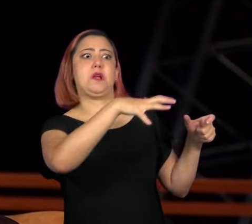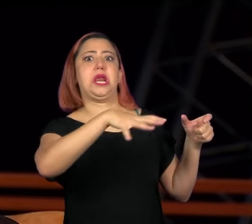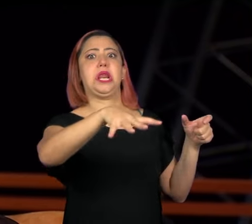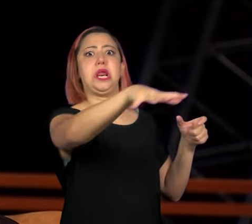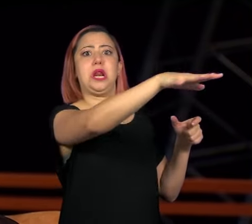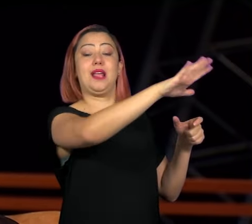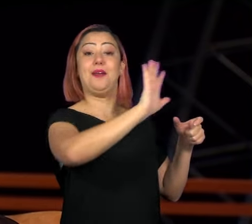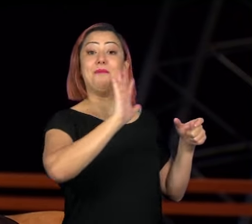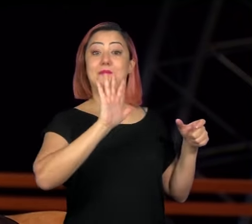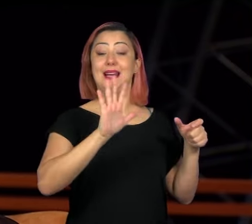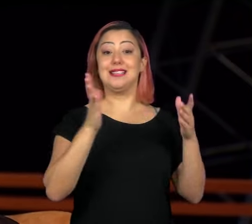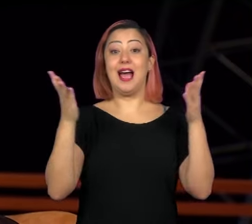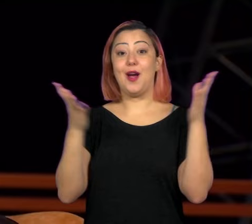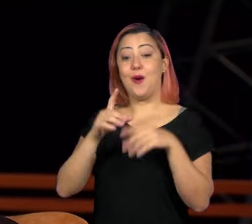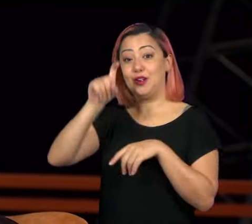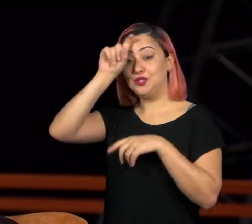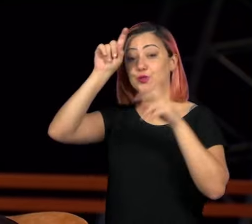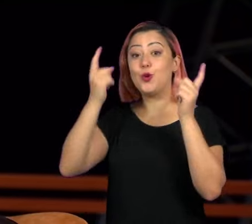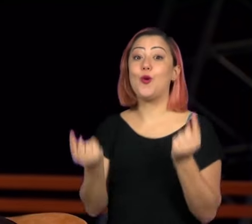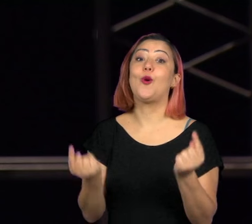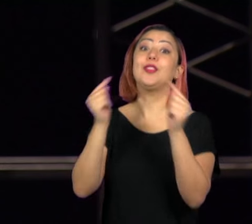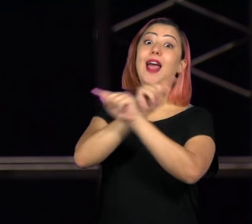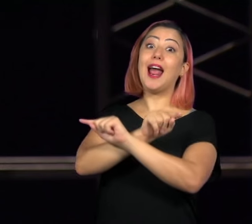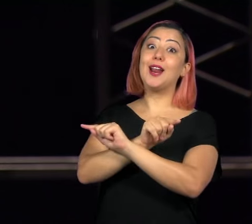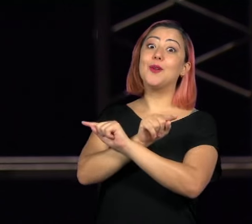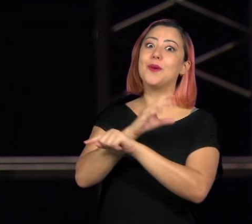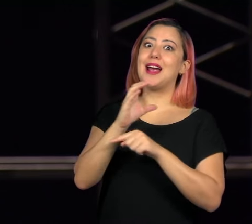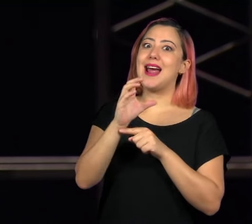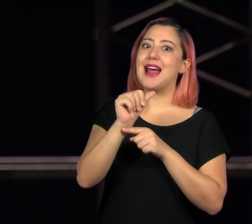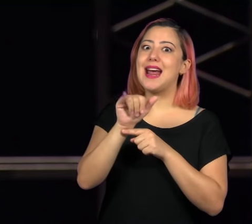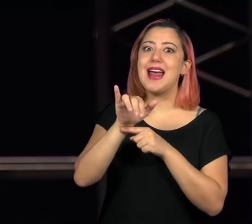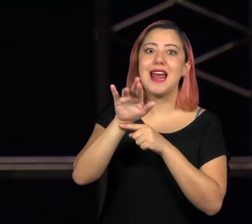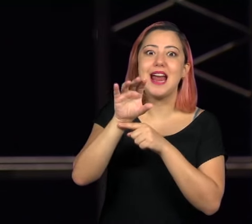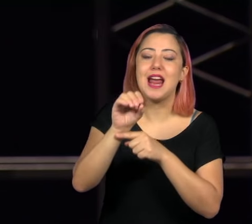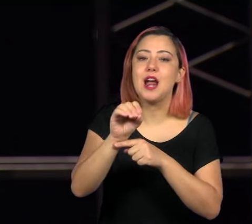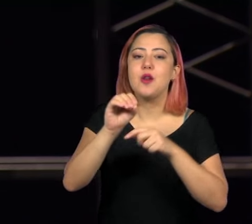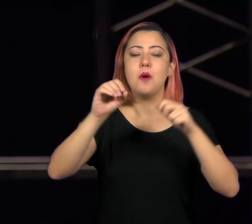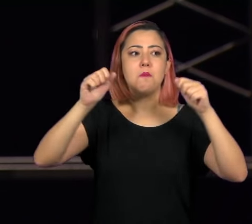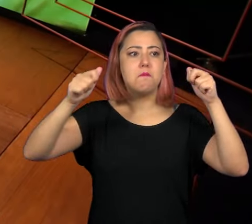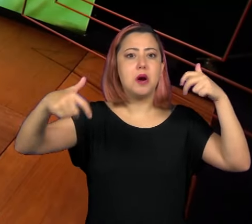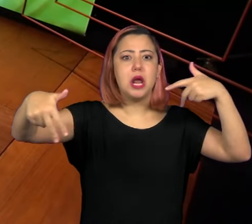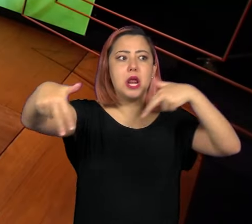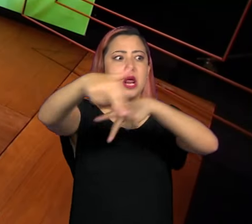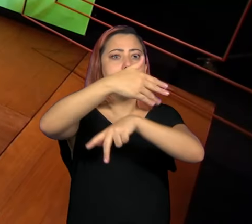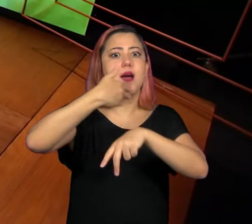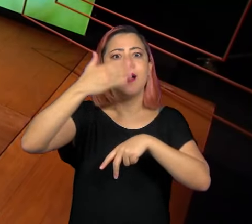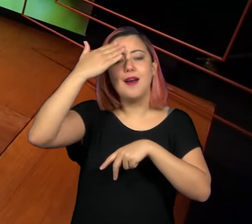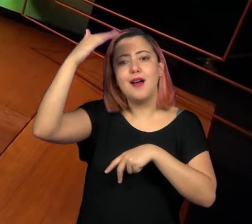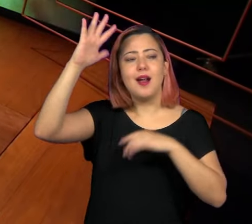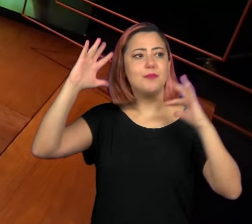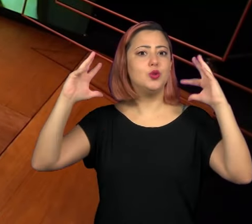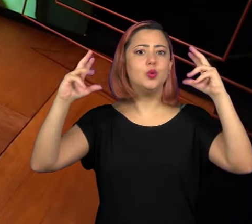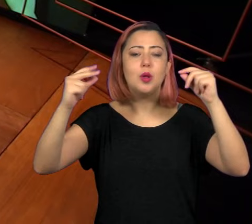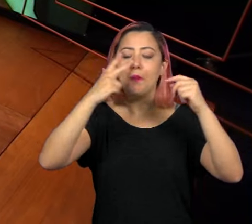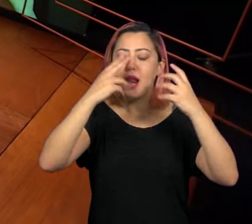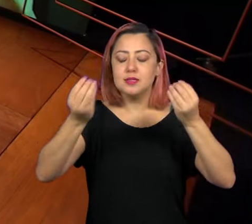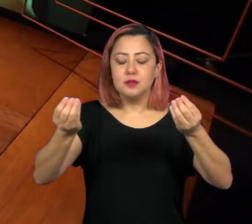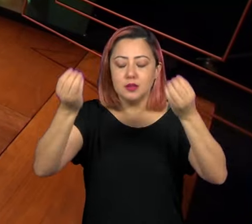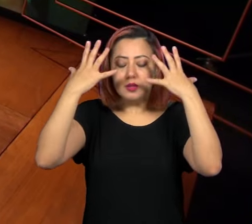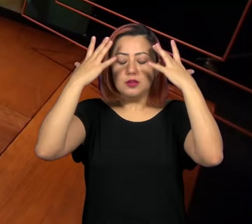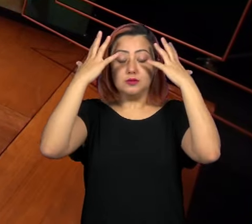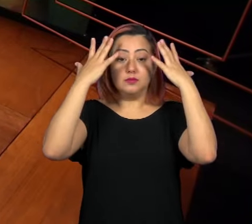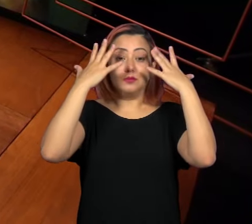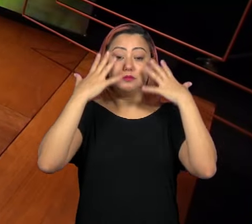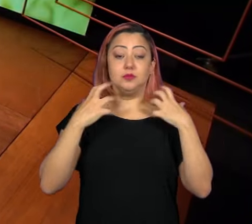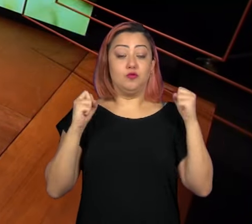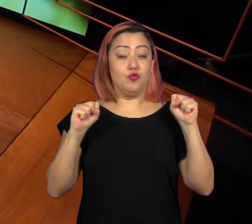grande, poderosa, numa cidade como Cairo. Aquela coisa, o mundo árabe que entrou em cima de mim inteiro. Era